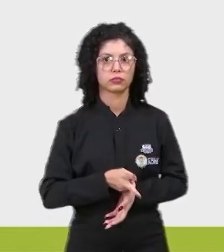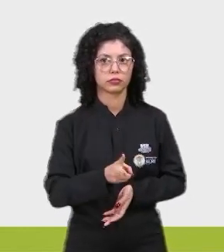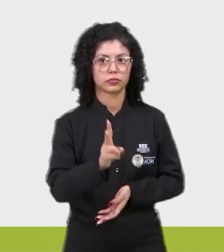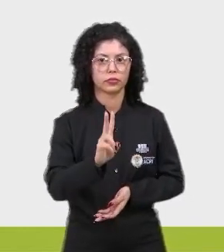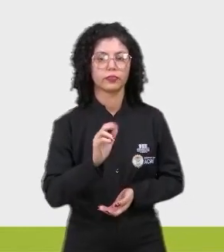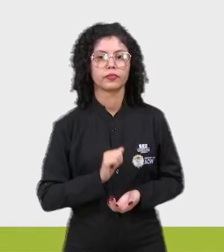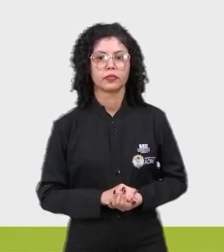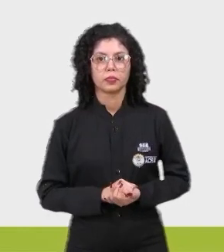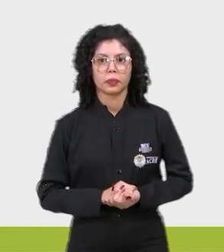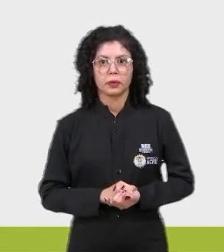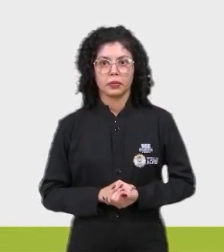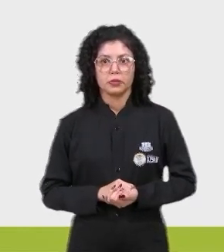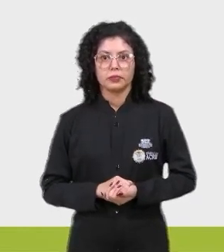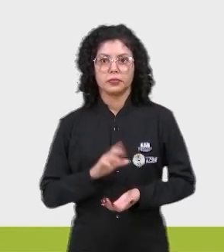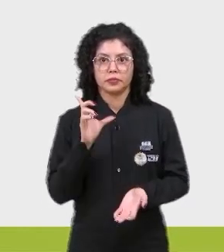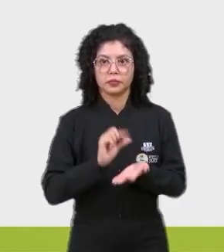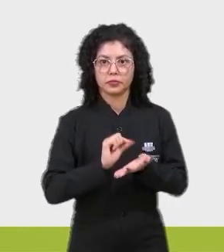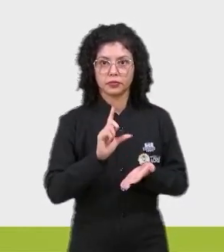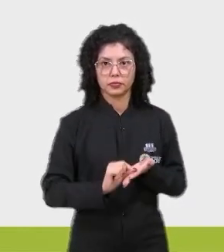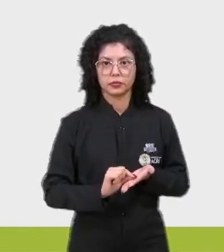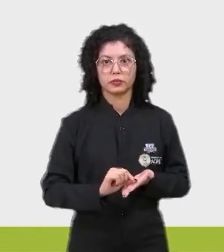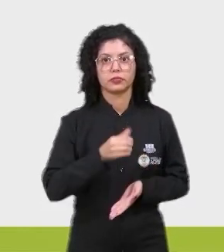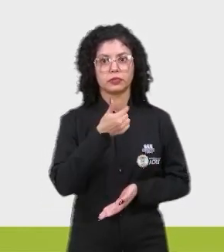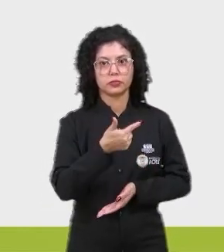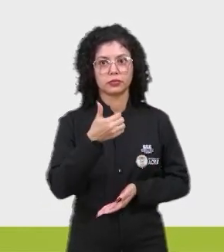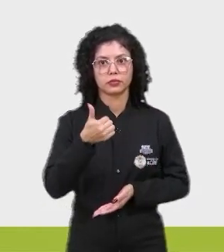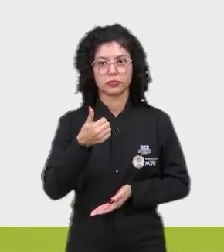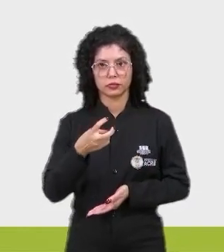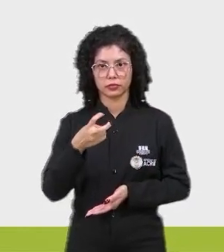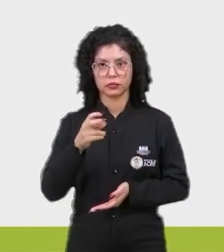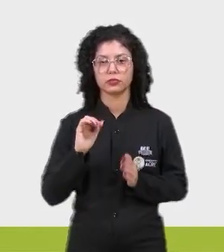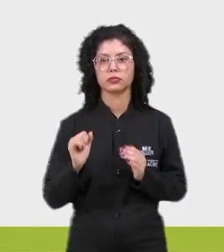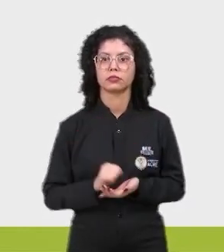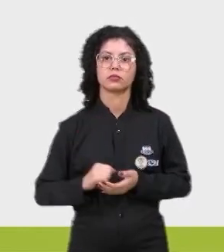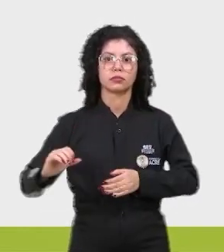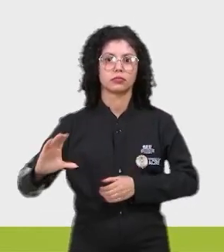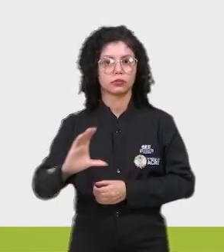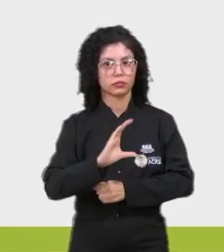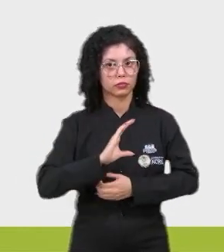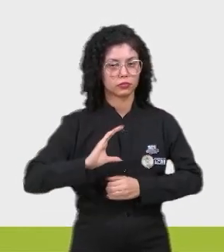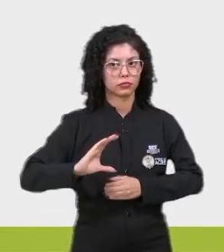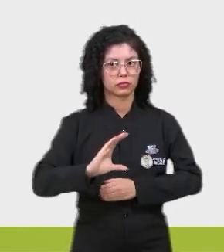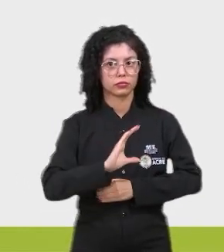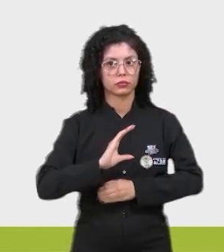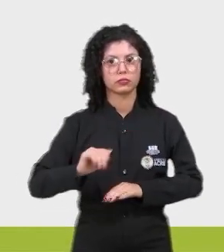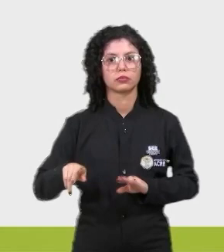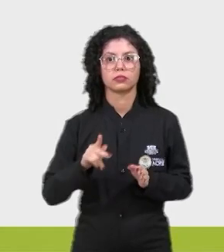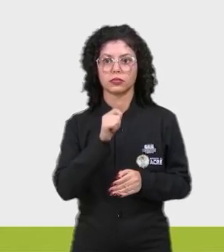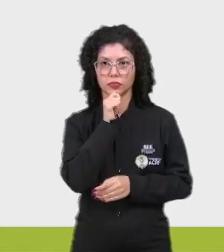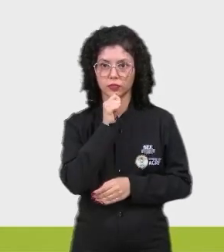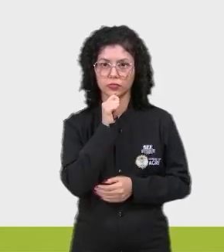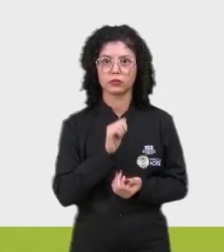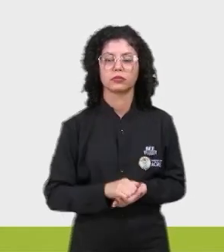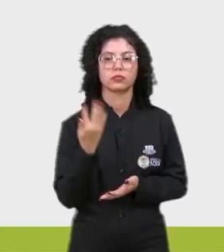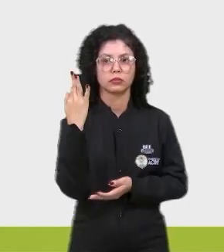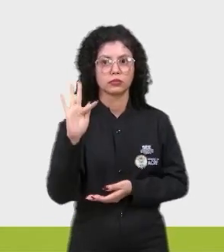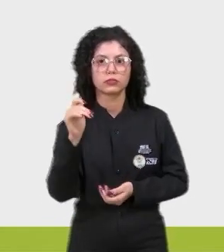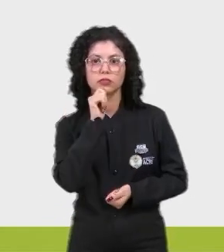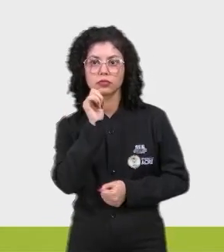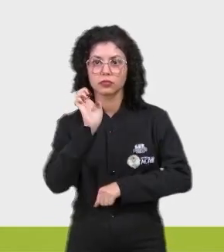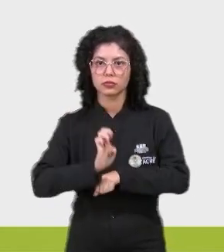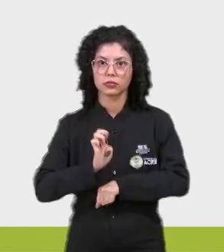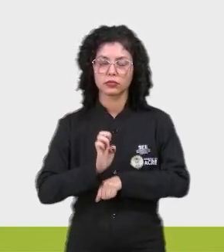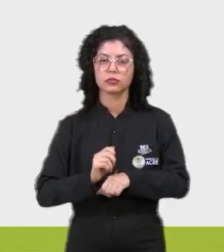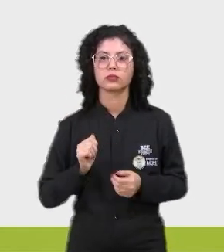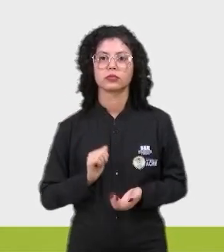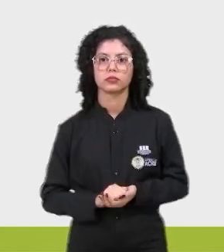seus argumentos. Temos aqui o artigo 215 da Constituição Federal, que diz: o Estado garantirá a todos o